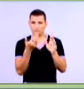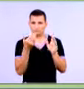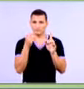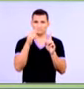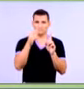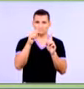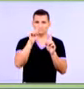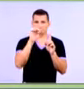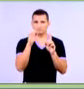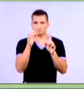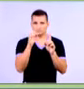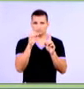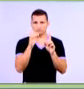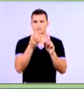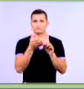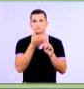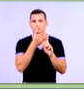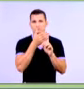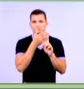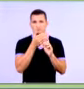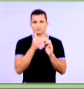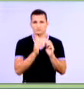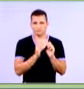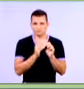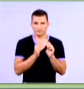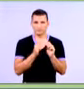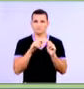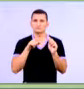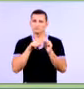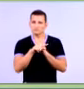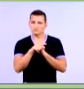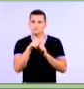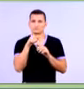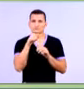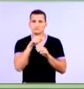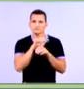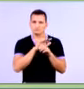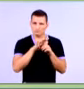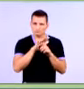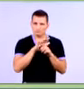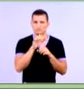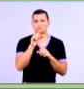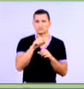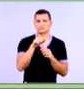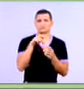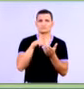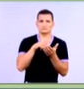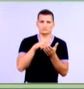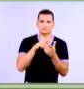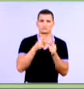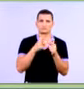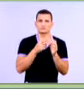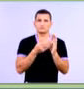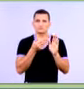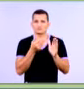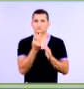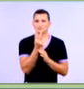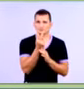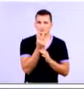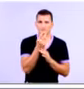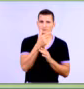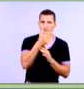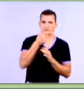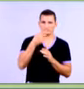menos 80, né? Então eu pergunto, tá vazia? Sim, verdadeiro, né? Porque daí eu removi os 2